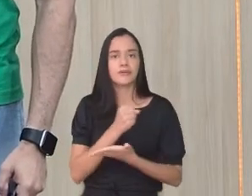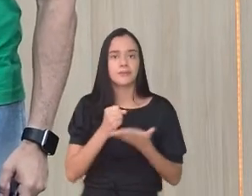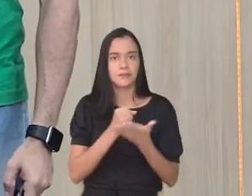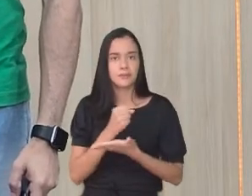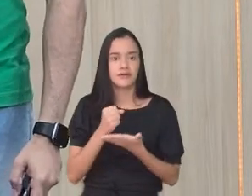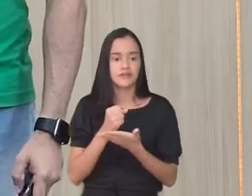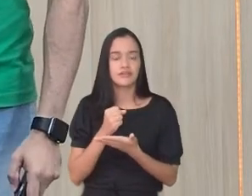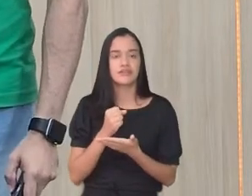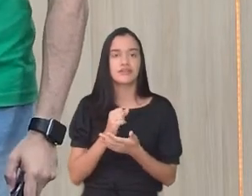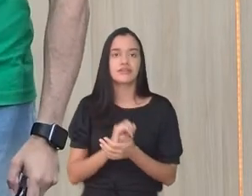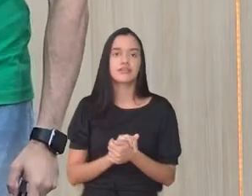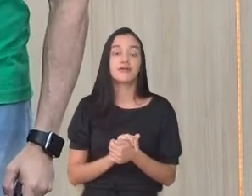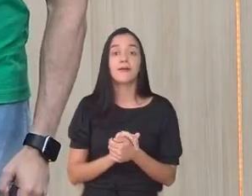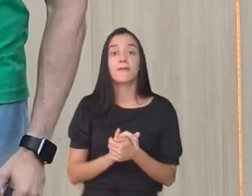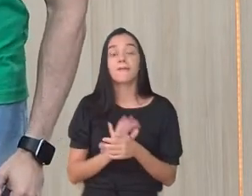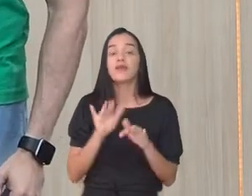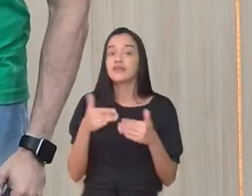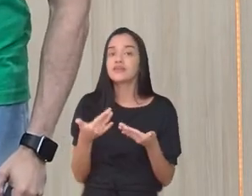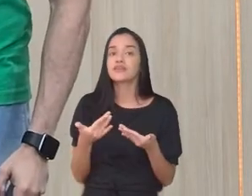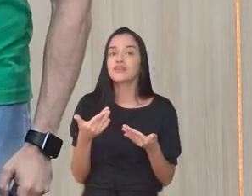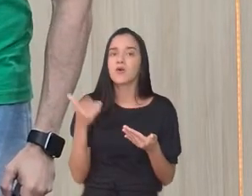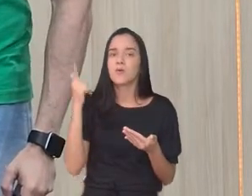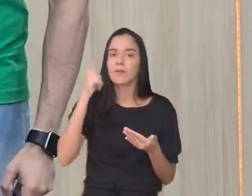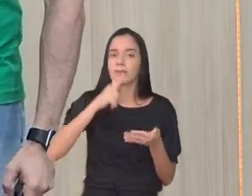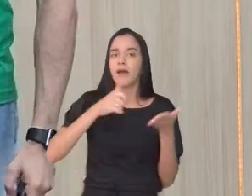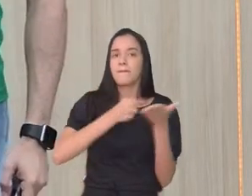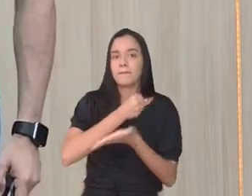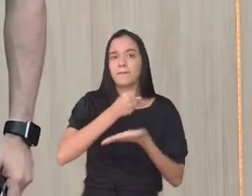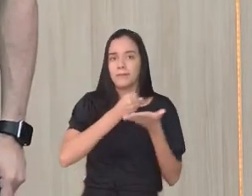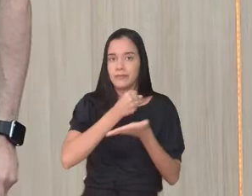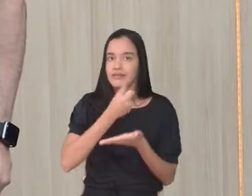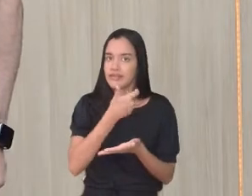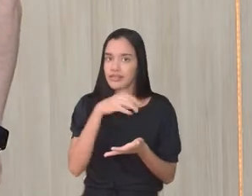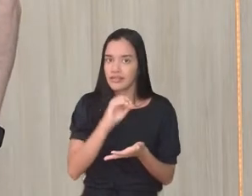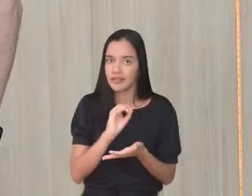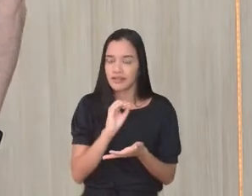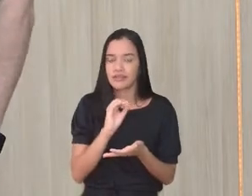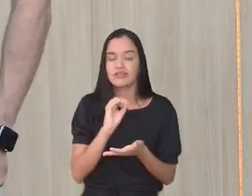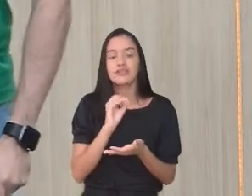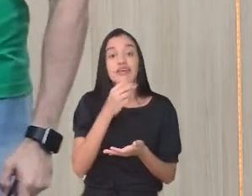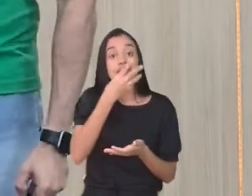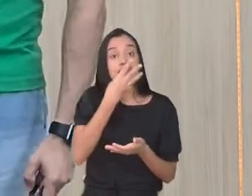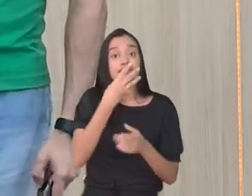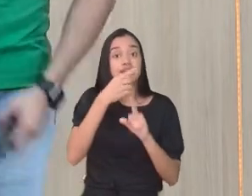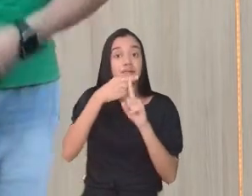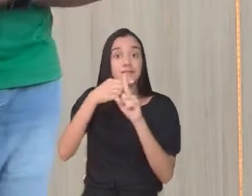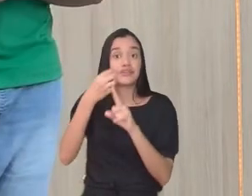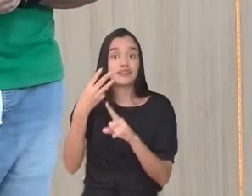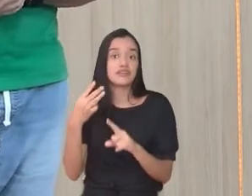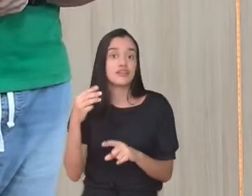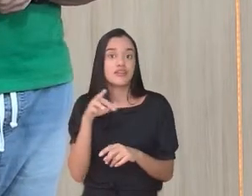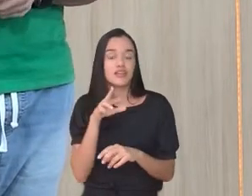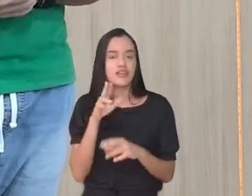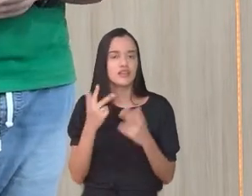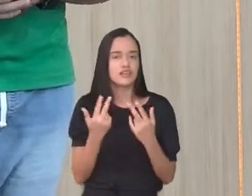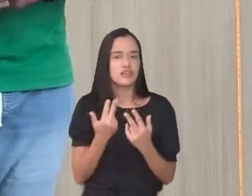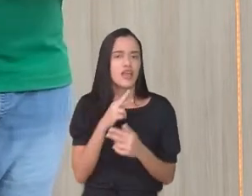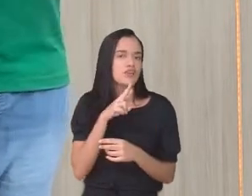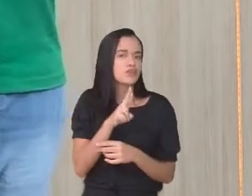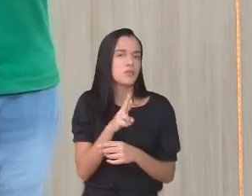e somar os expoentes. Então, repete a base, que é 10, e 3 mais 3 é igual a quanto? É igual a